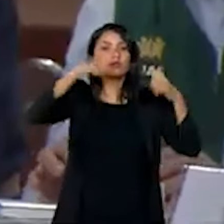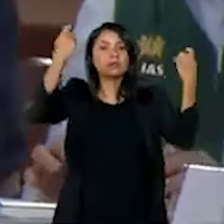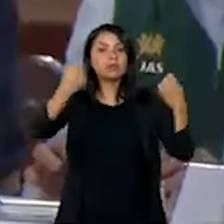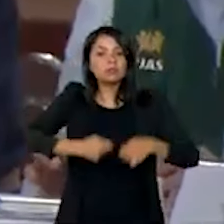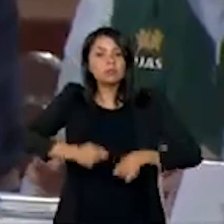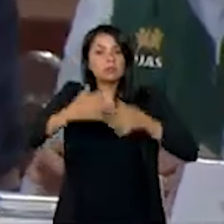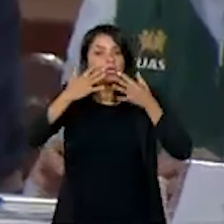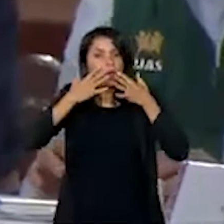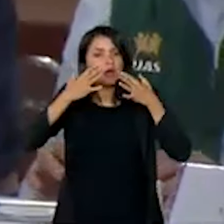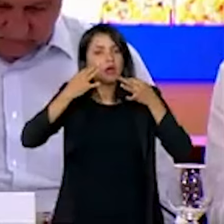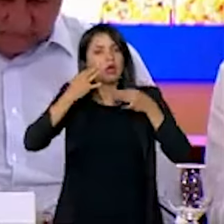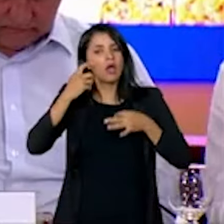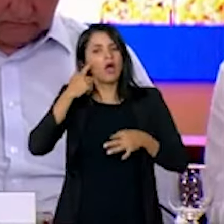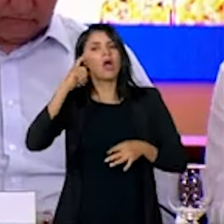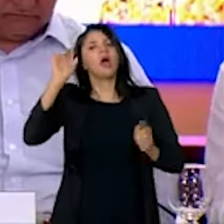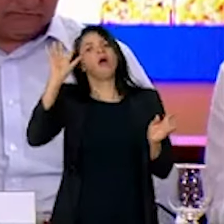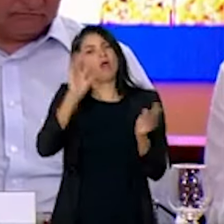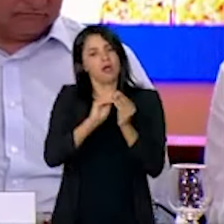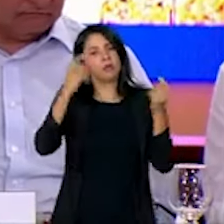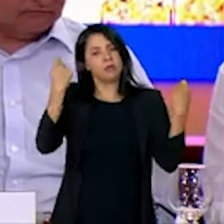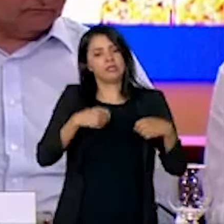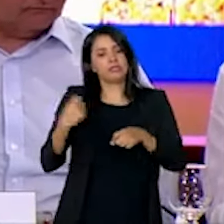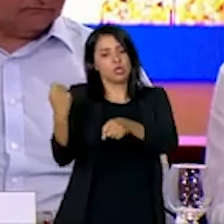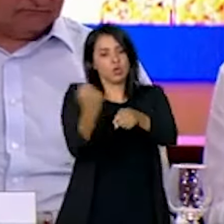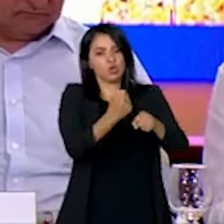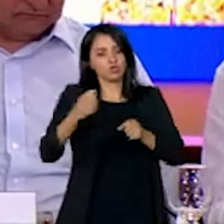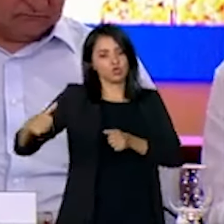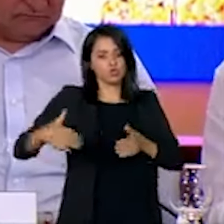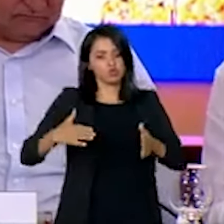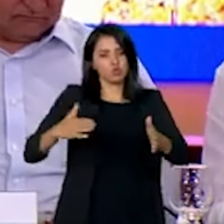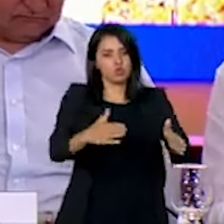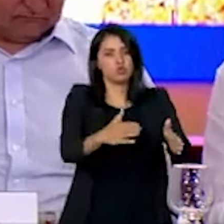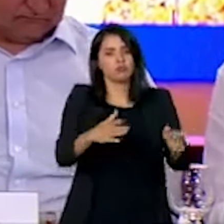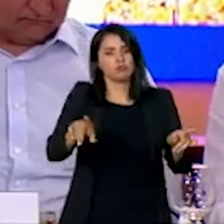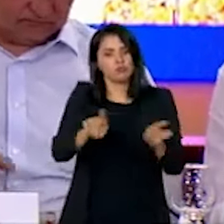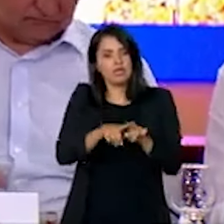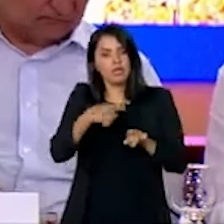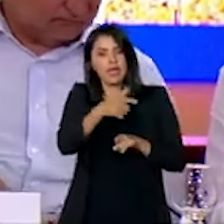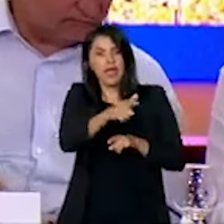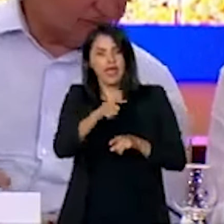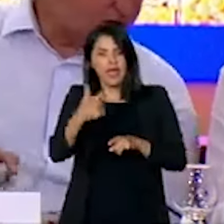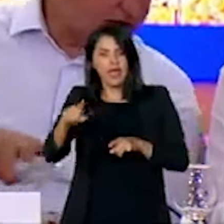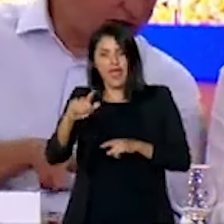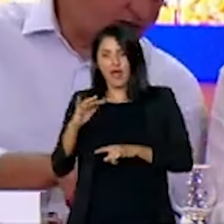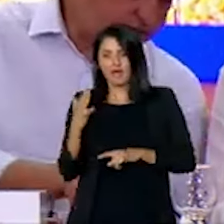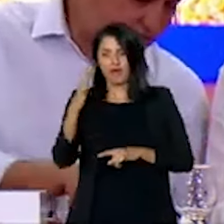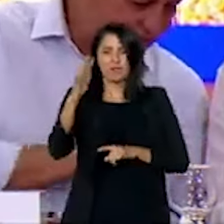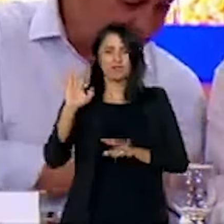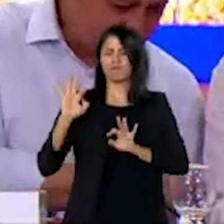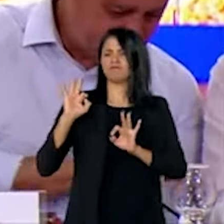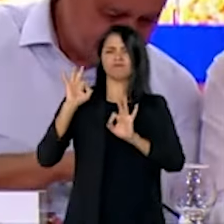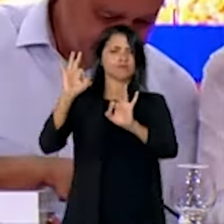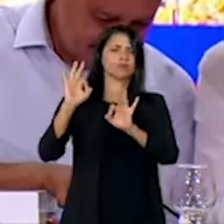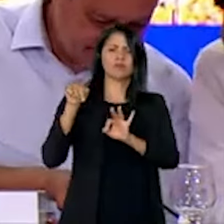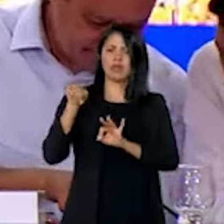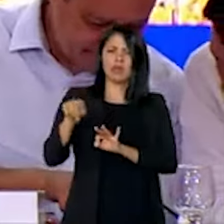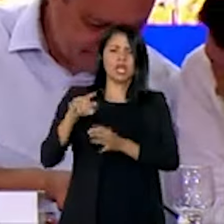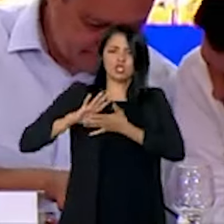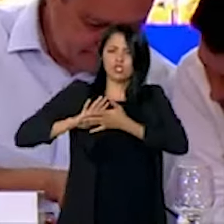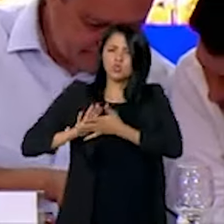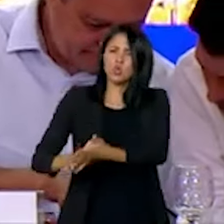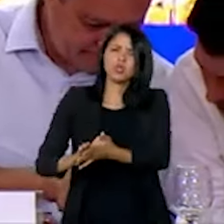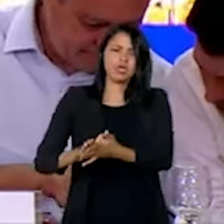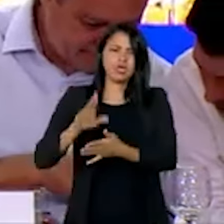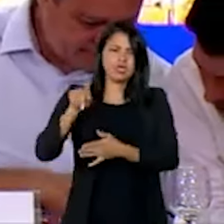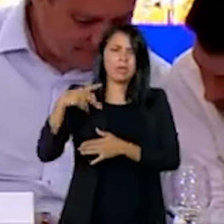a gente tem que fazer aquela estrada e a gente precisa garantir que a parte mais nobre da floresta amazônica não seja destruída